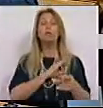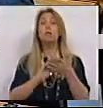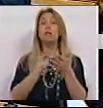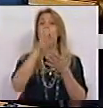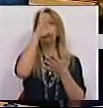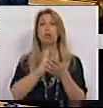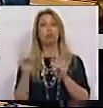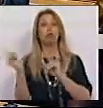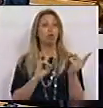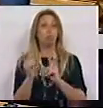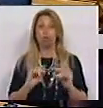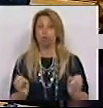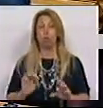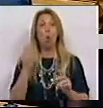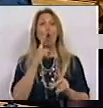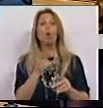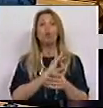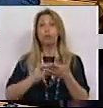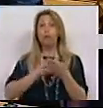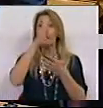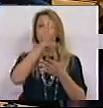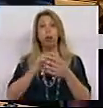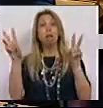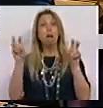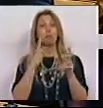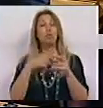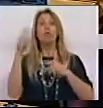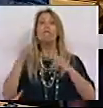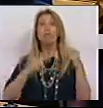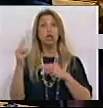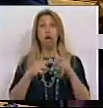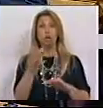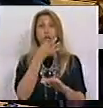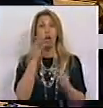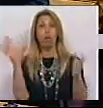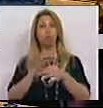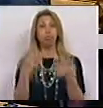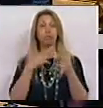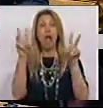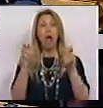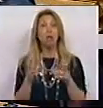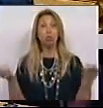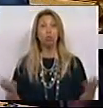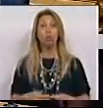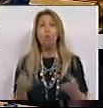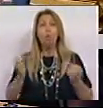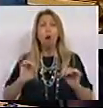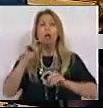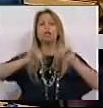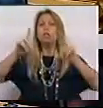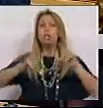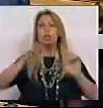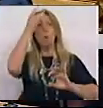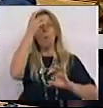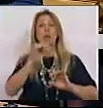nem o Sr. Secretário de Estado dos Assuntos Fiscais se pronunciaram sobre este assunto. Nenhuma estatística, nenhum elemento, nenhuma opinião política sobre esta matéria, o